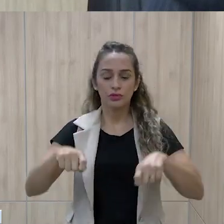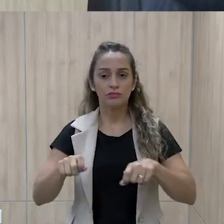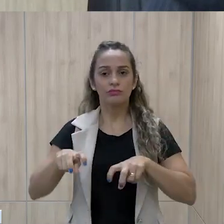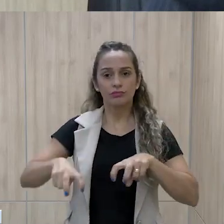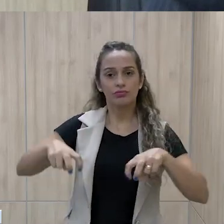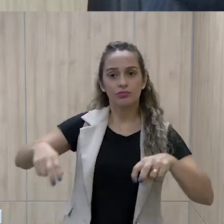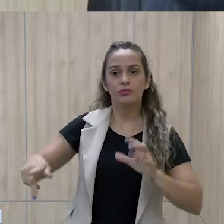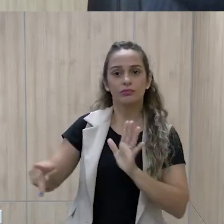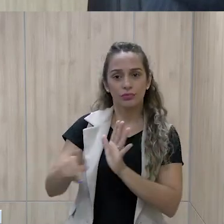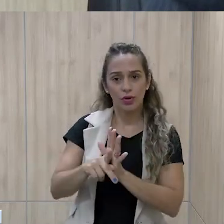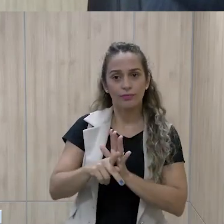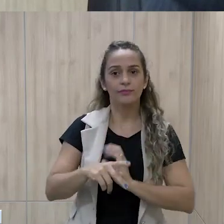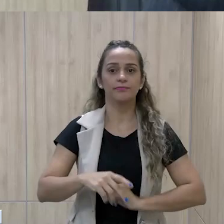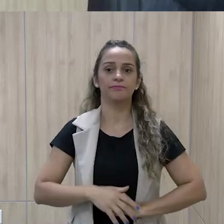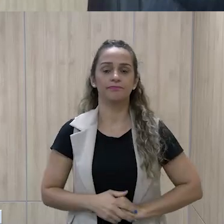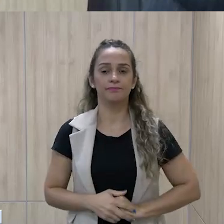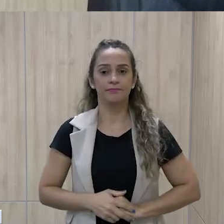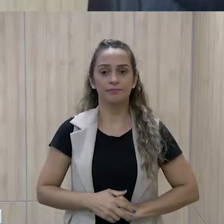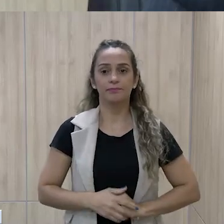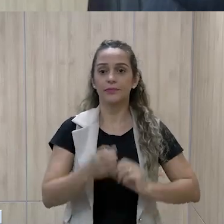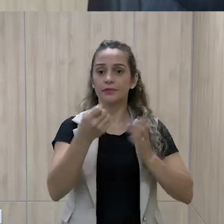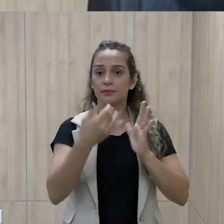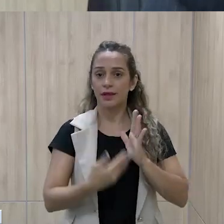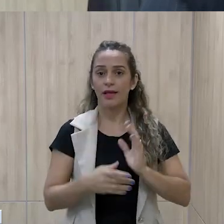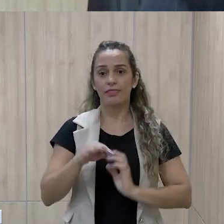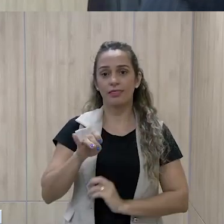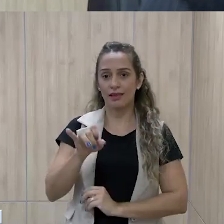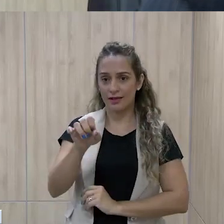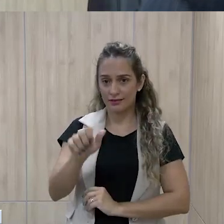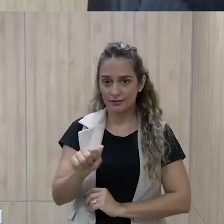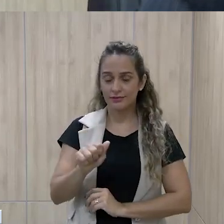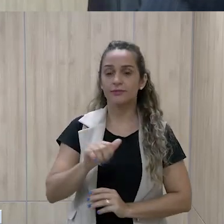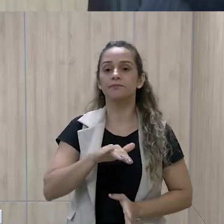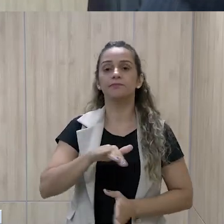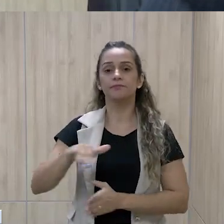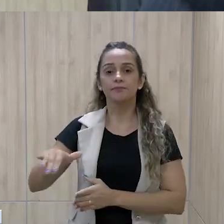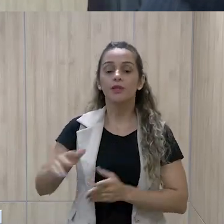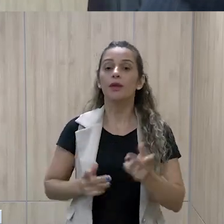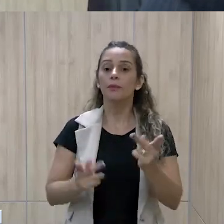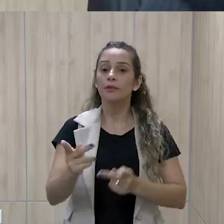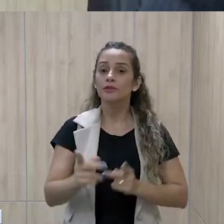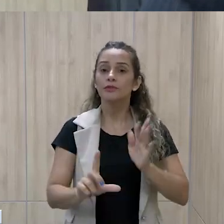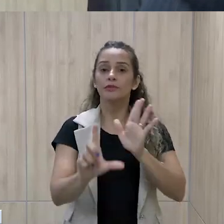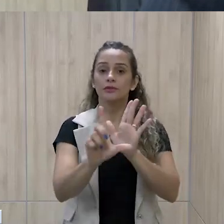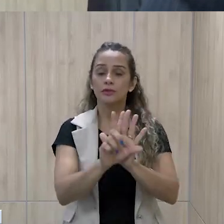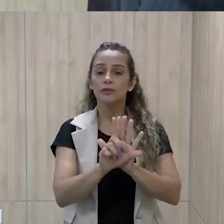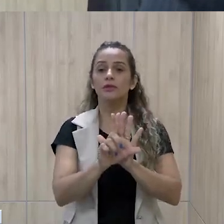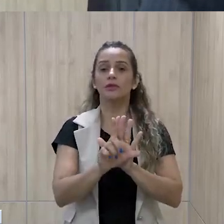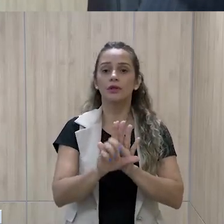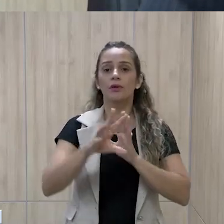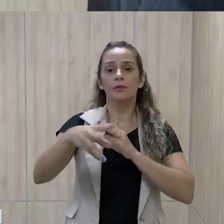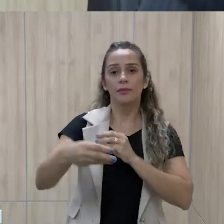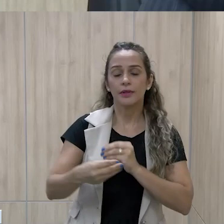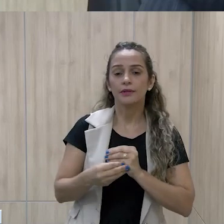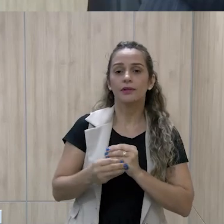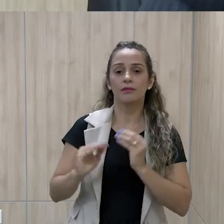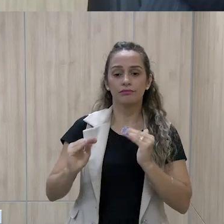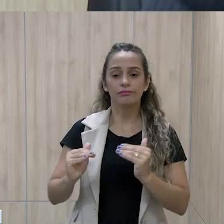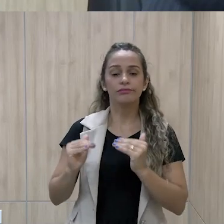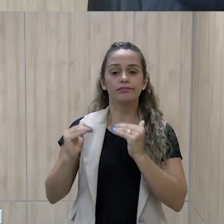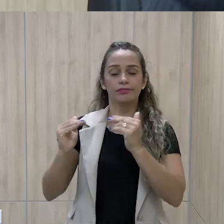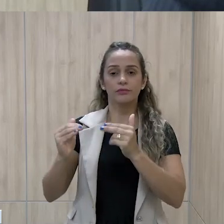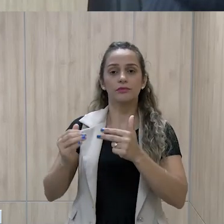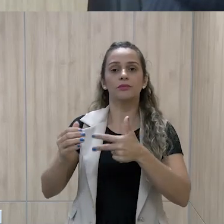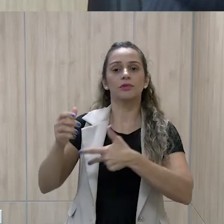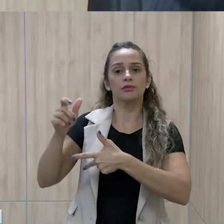similares para relatar deputada Taíssa projeto de lei complementar de autoria do